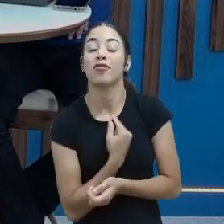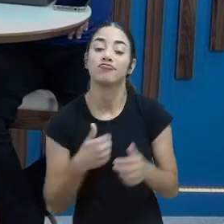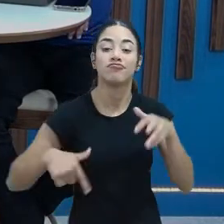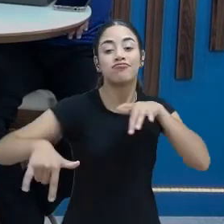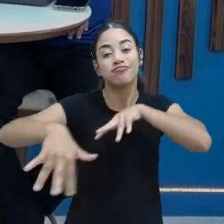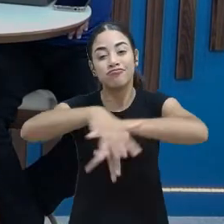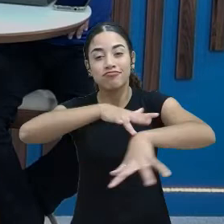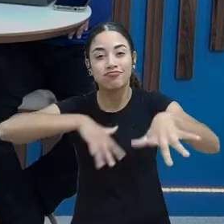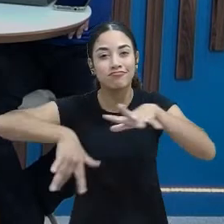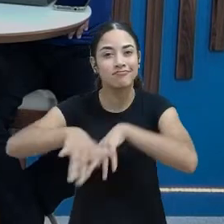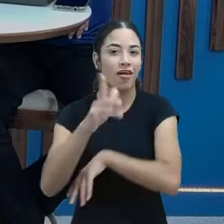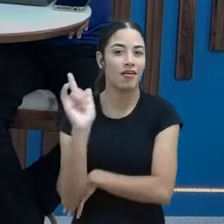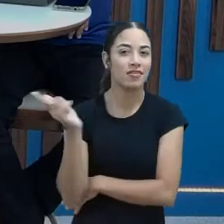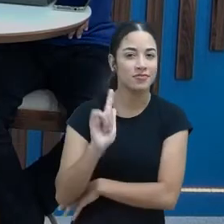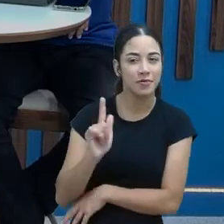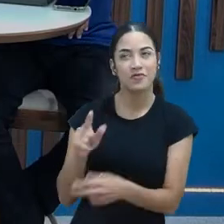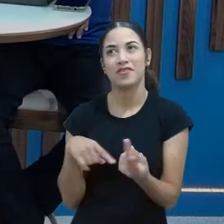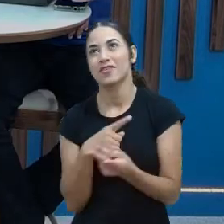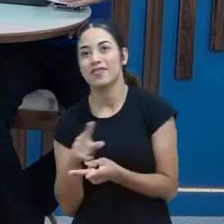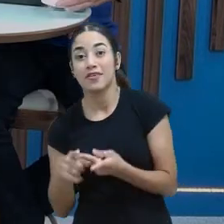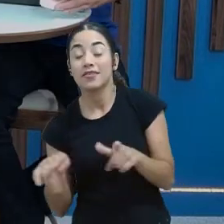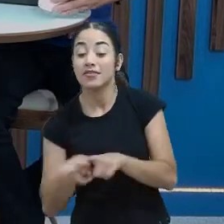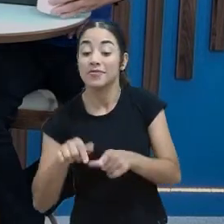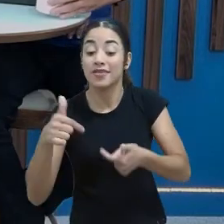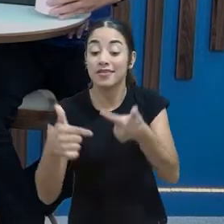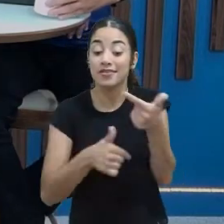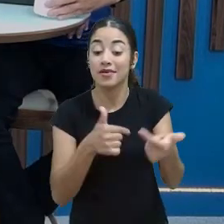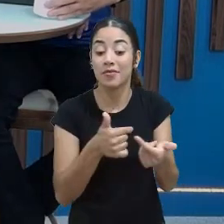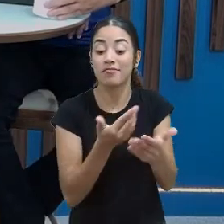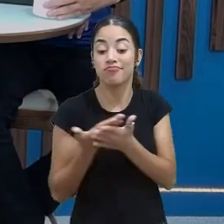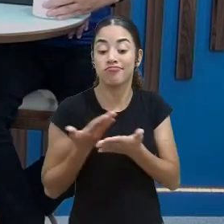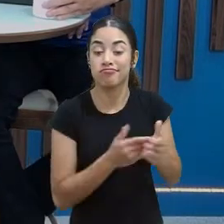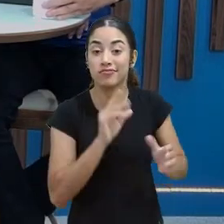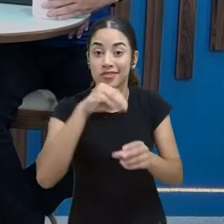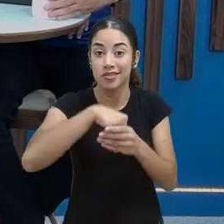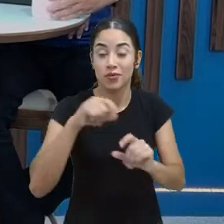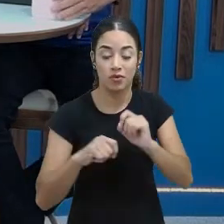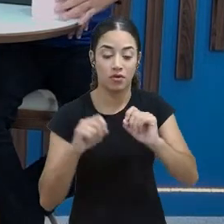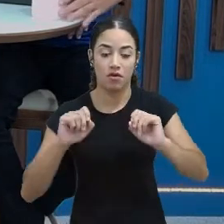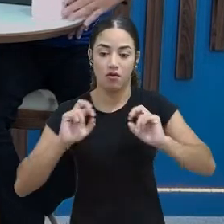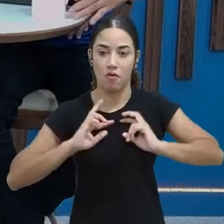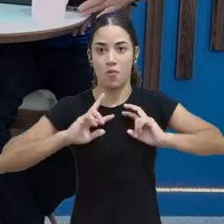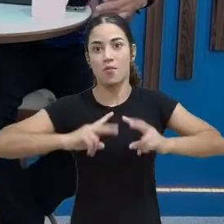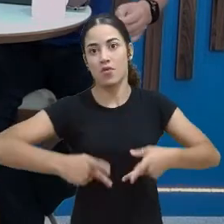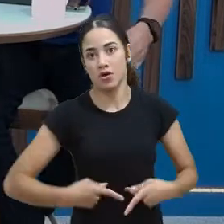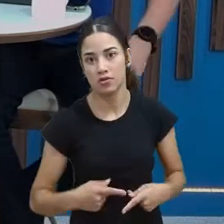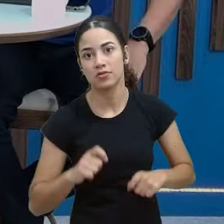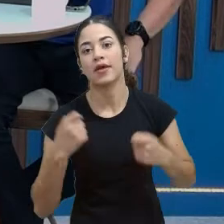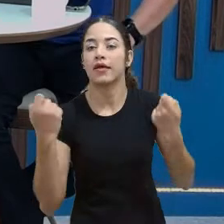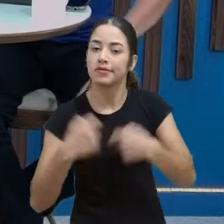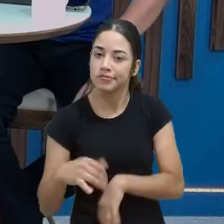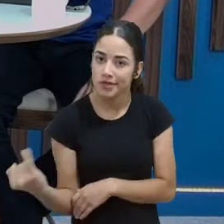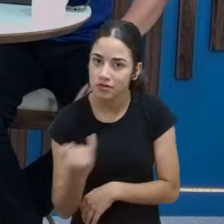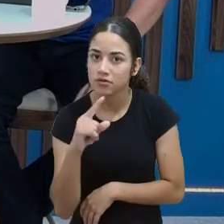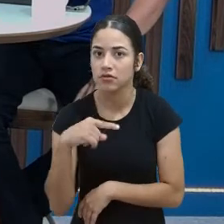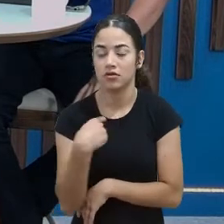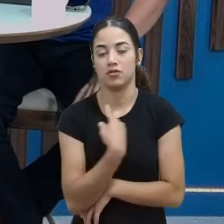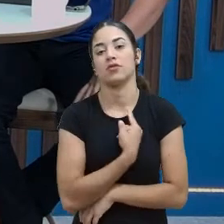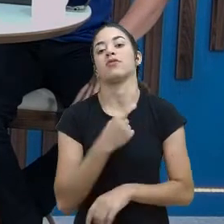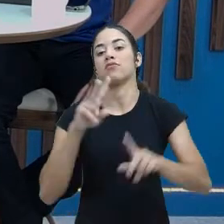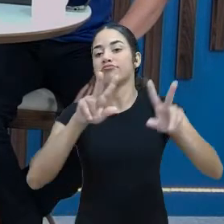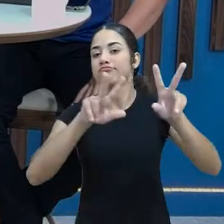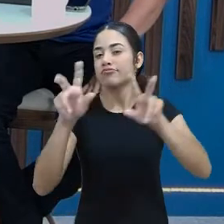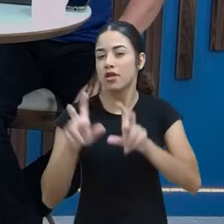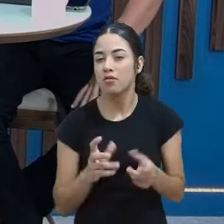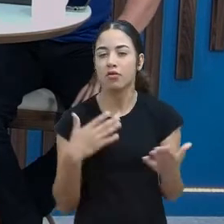ali, né, a geografia, ela também trabalha esses aspectos humanos, né, é super importante a gente dialogar sobre essa questão. E aí